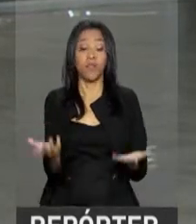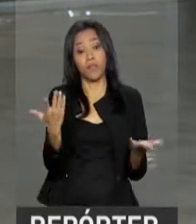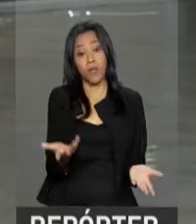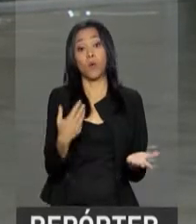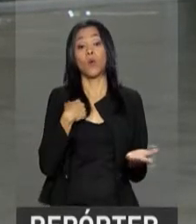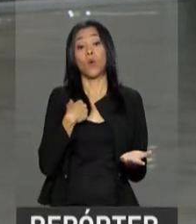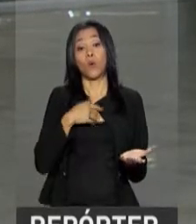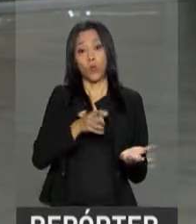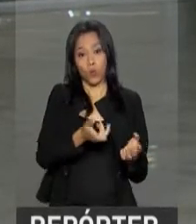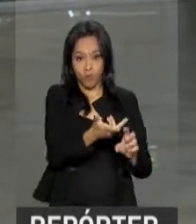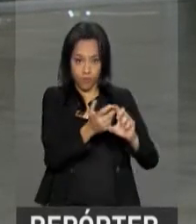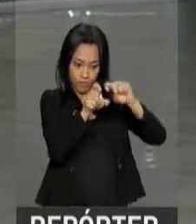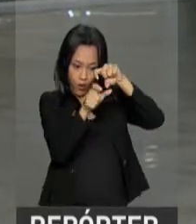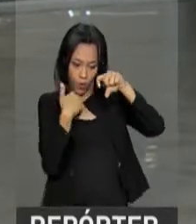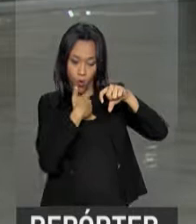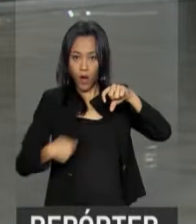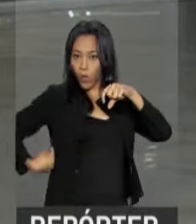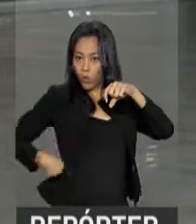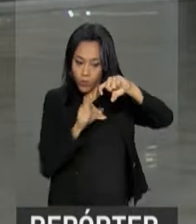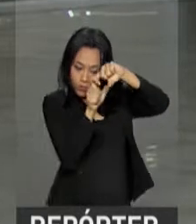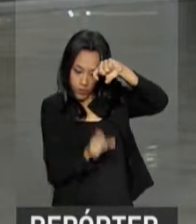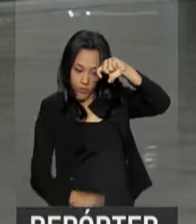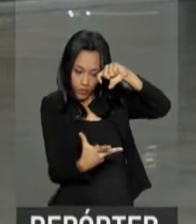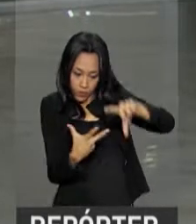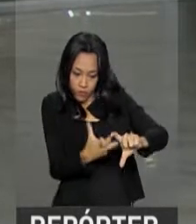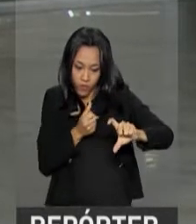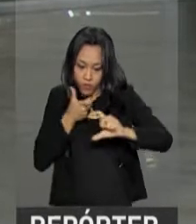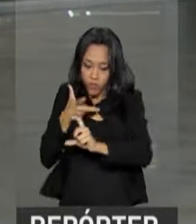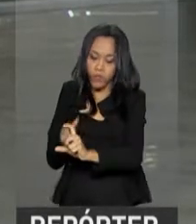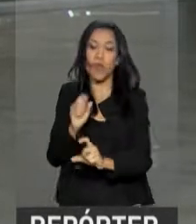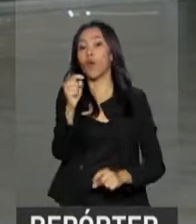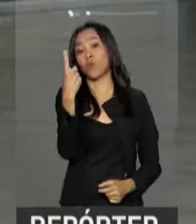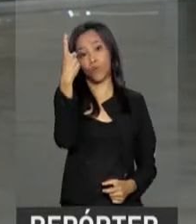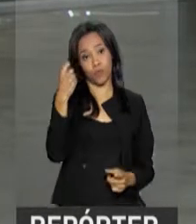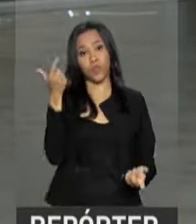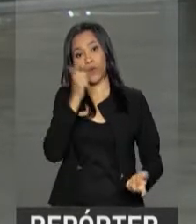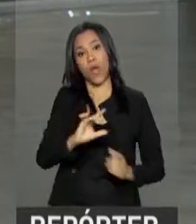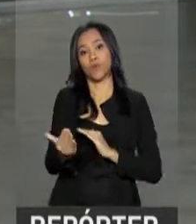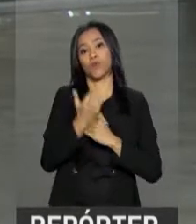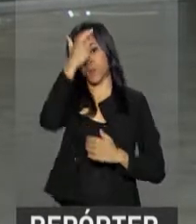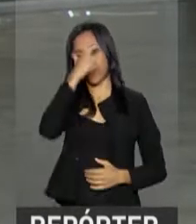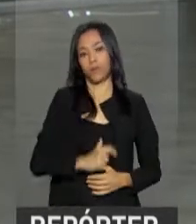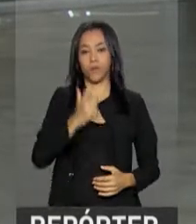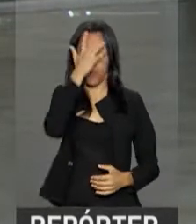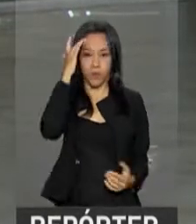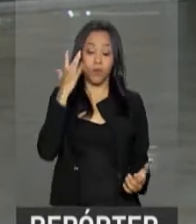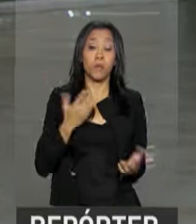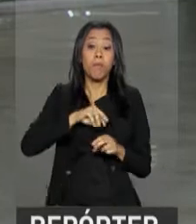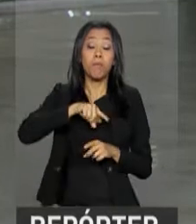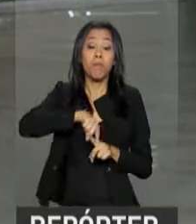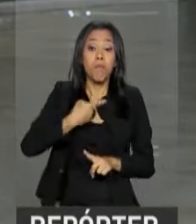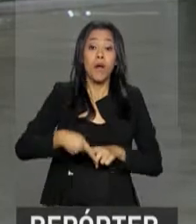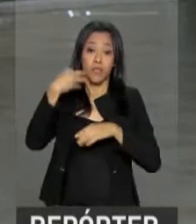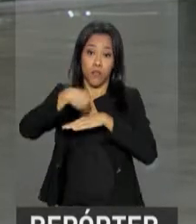de curar a doença e ele é feito só pelo sistema único de saúde então é mais informações sobre a doença